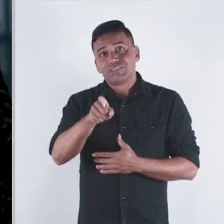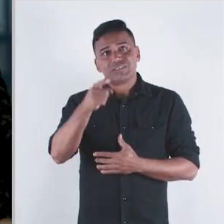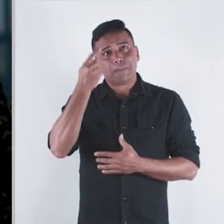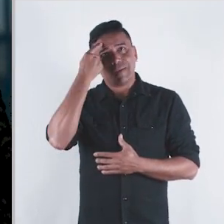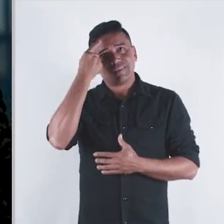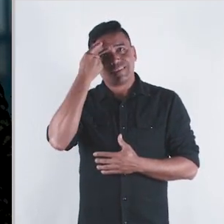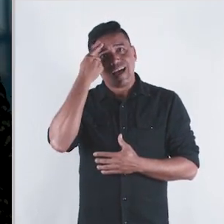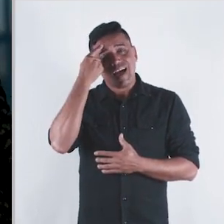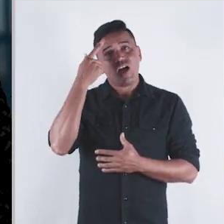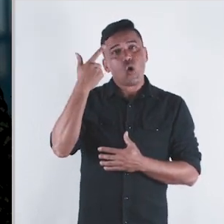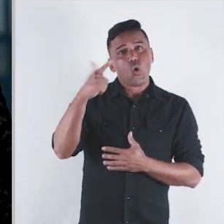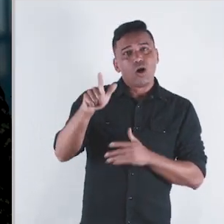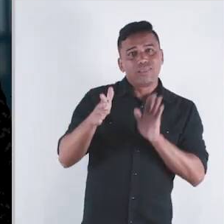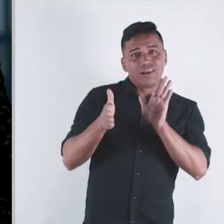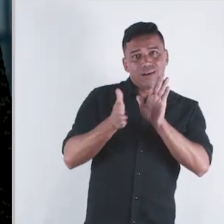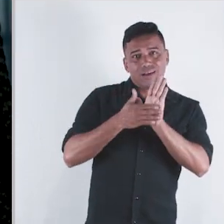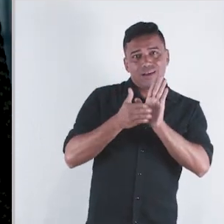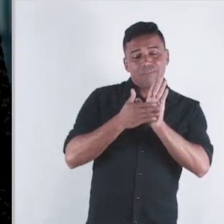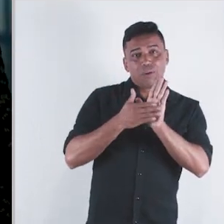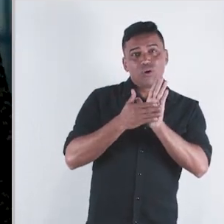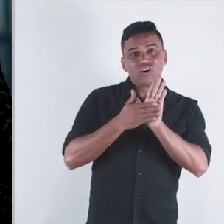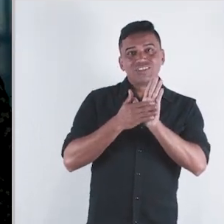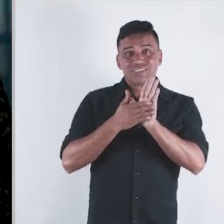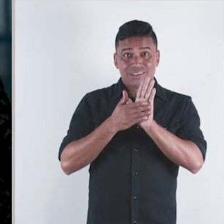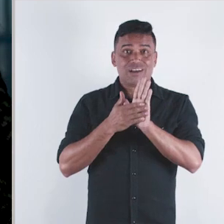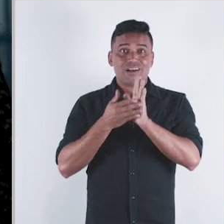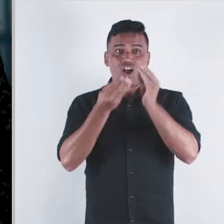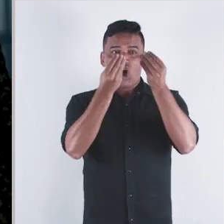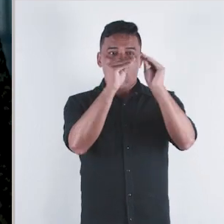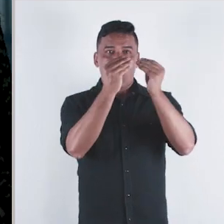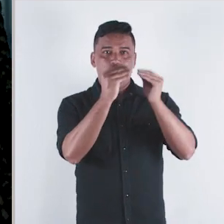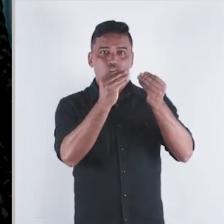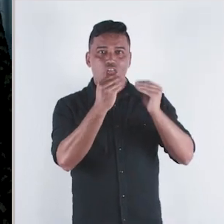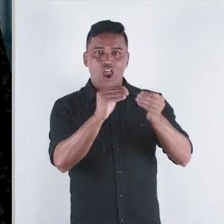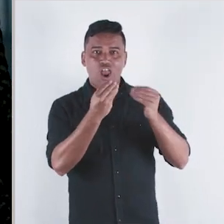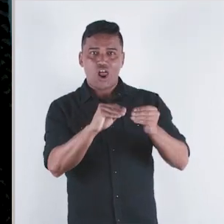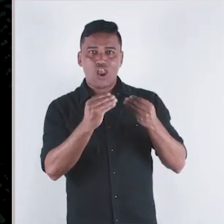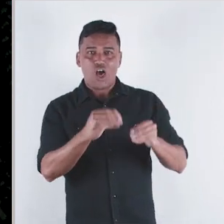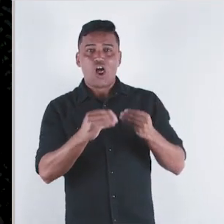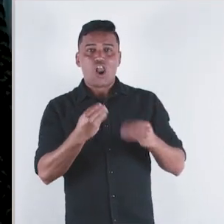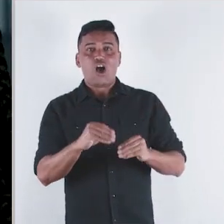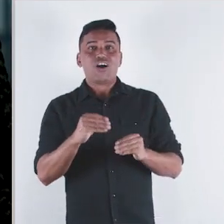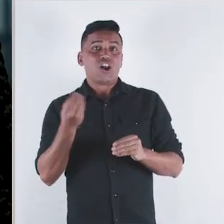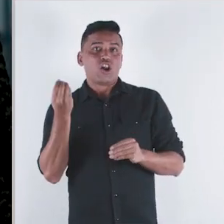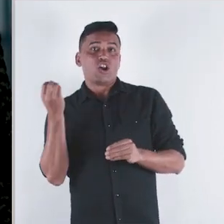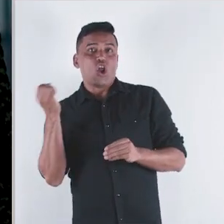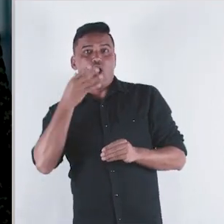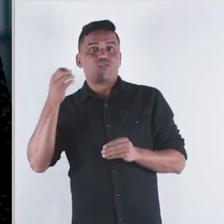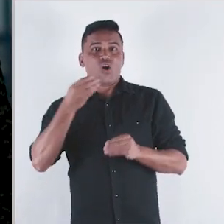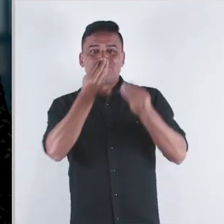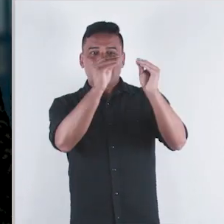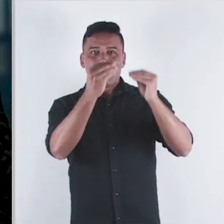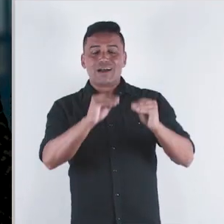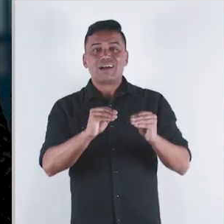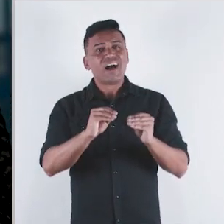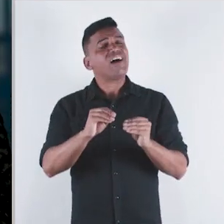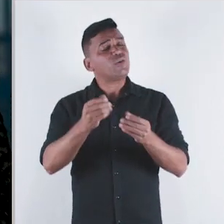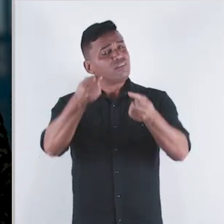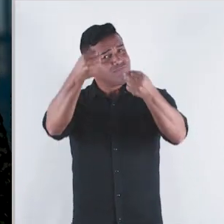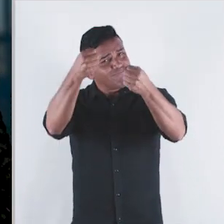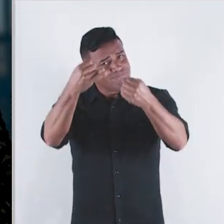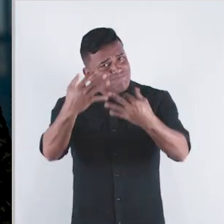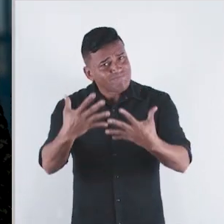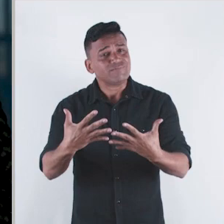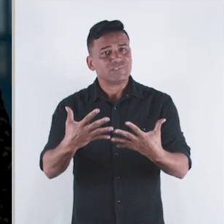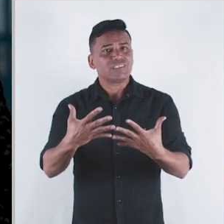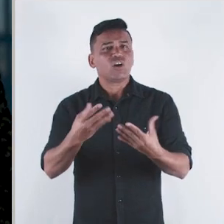outra proposta, que é o repositório, né? Eu queria que você falasse um pouco sobre essa questão, né,